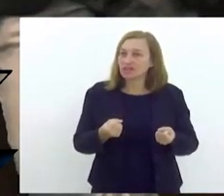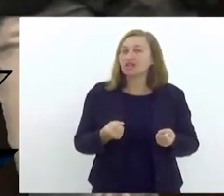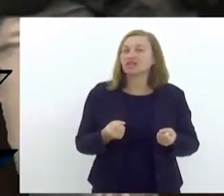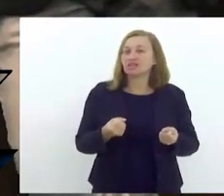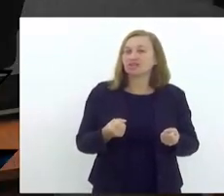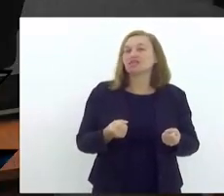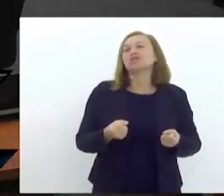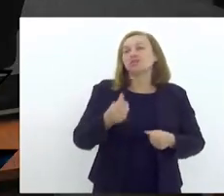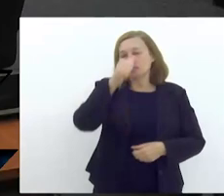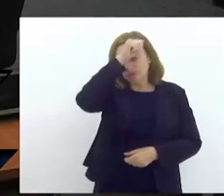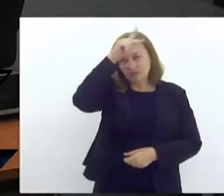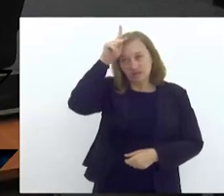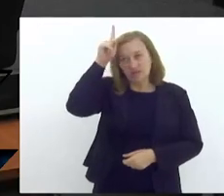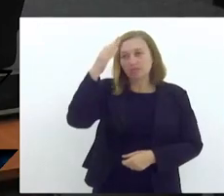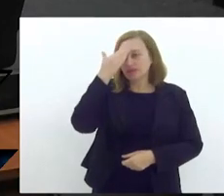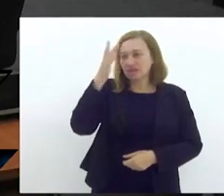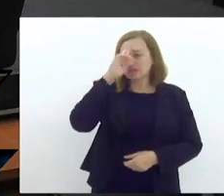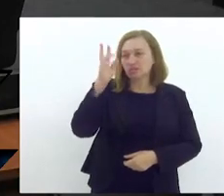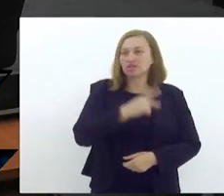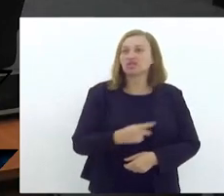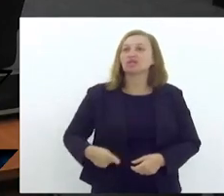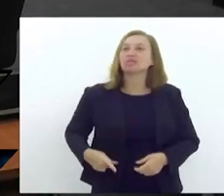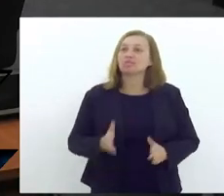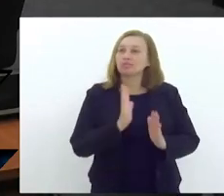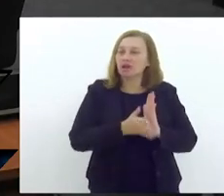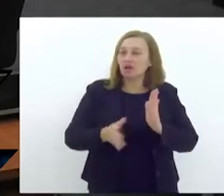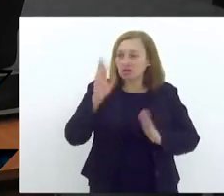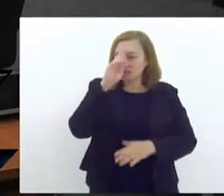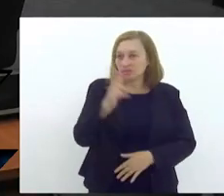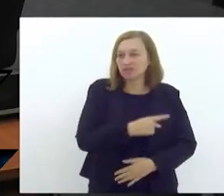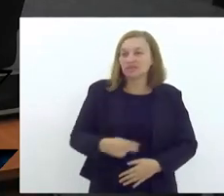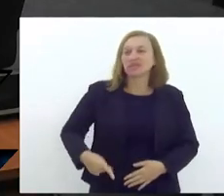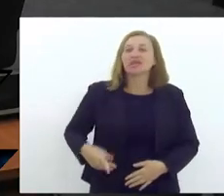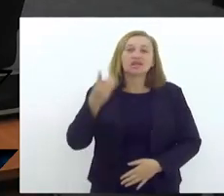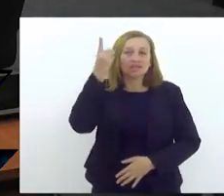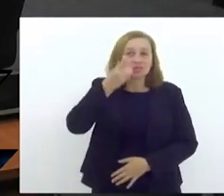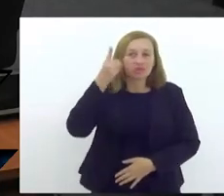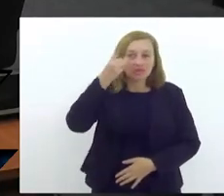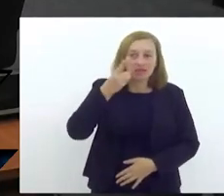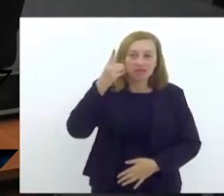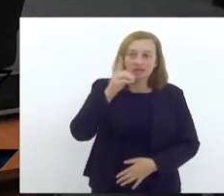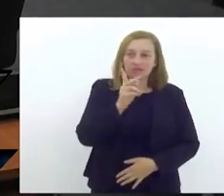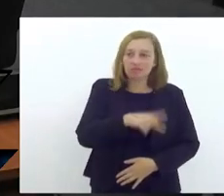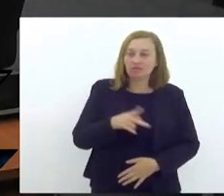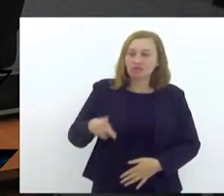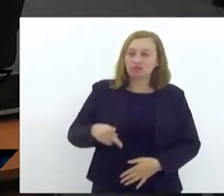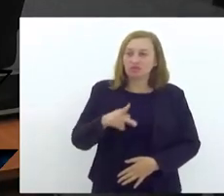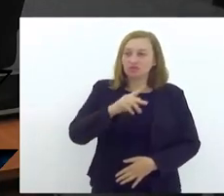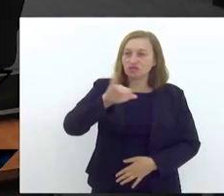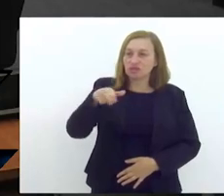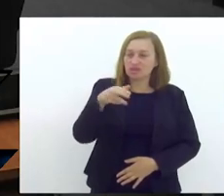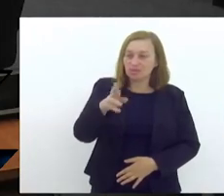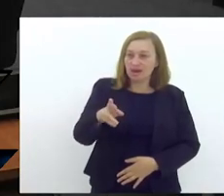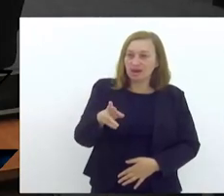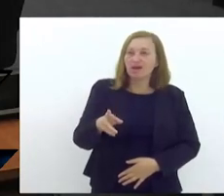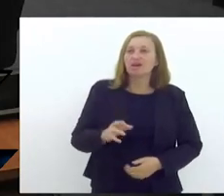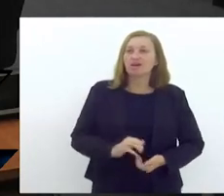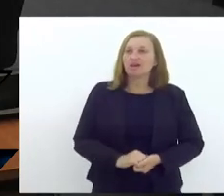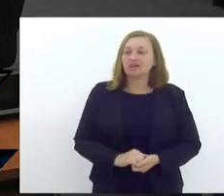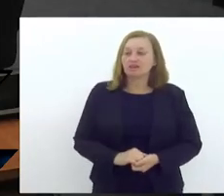misoginia do prefeito Obrigado Presidente pela ordem Deputado Professor Josimar primeiro eu quero aproveitar